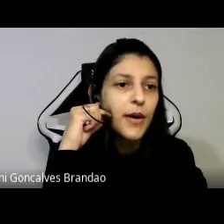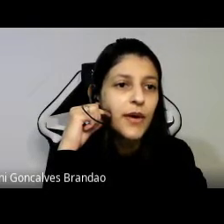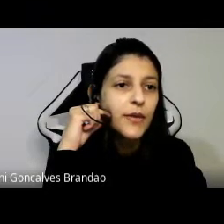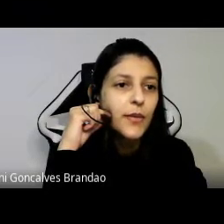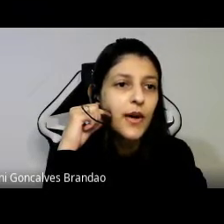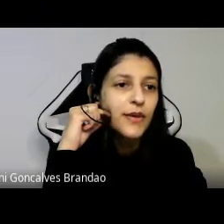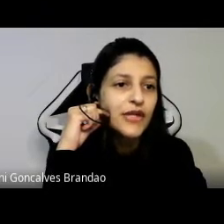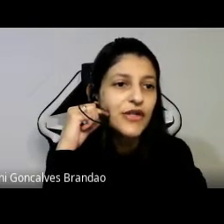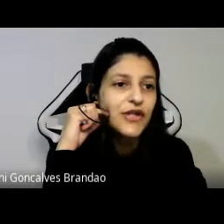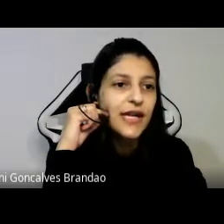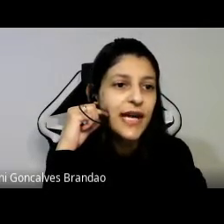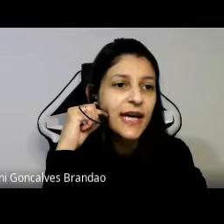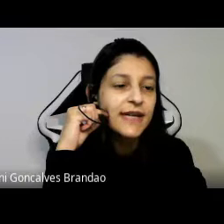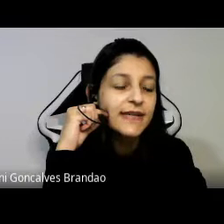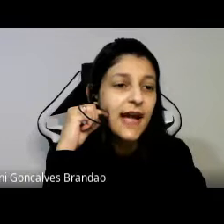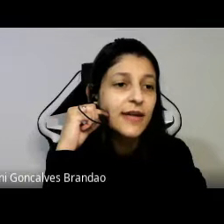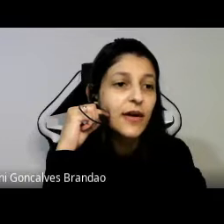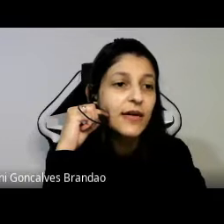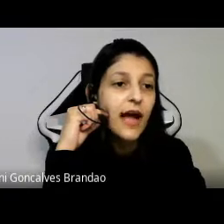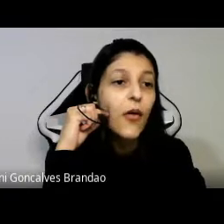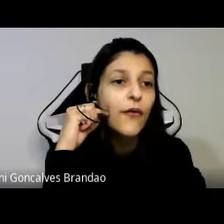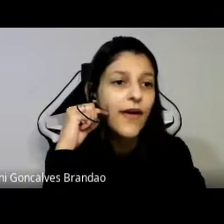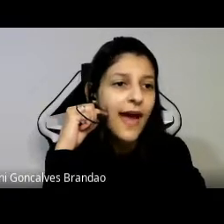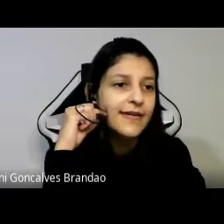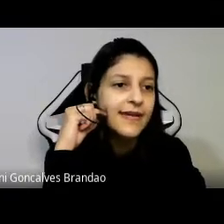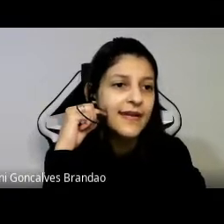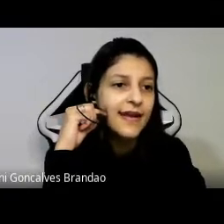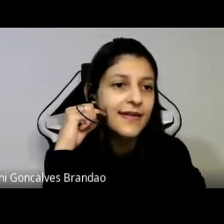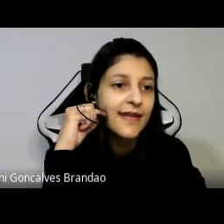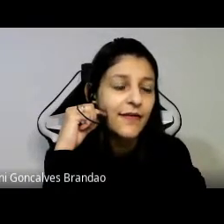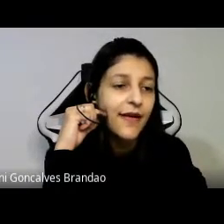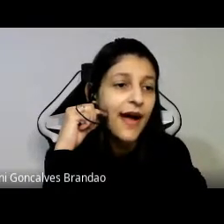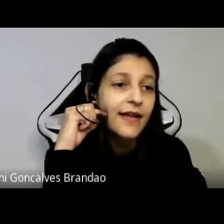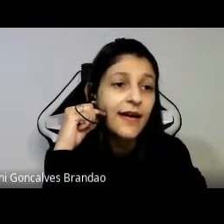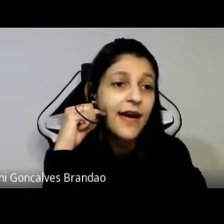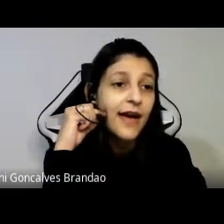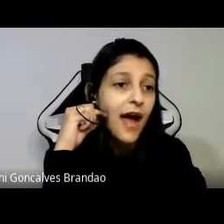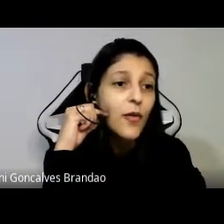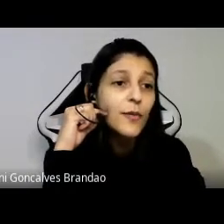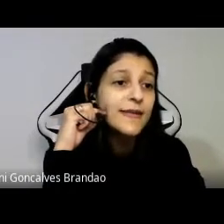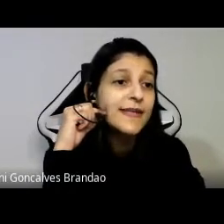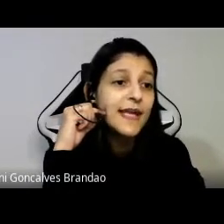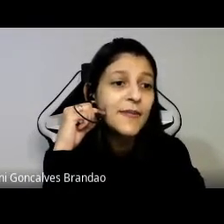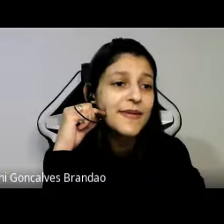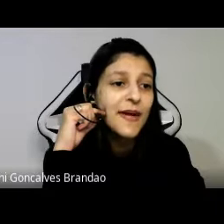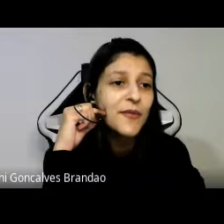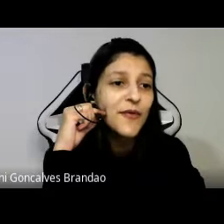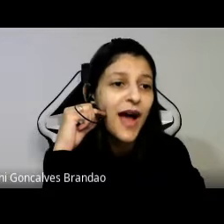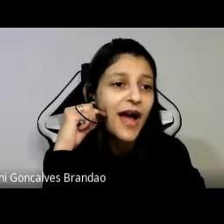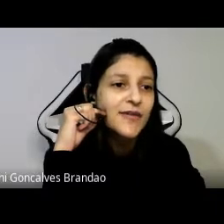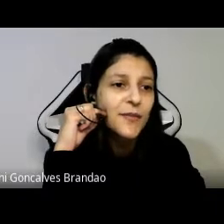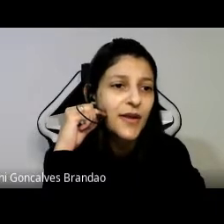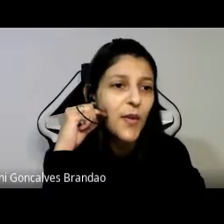Porque quando a gente está na conversa, né, na fala, é algo muito simples, é